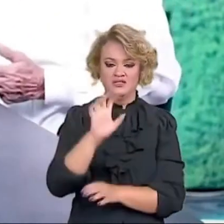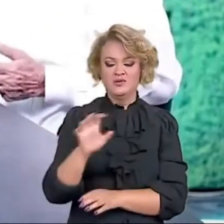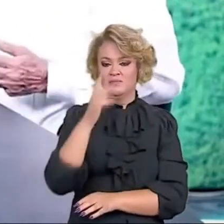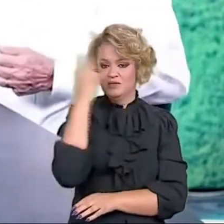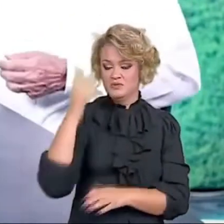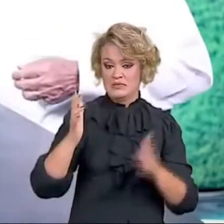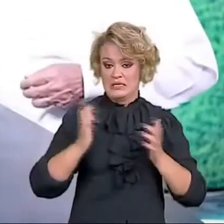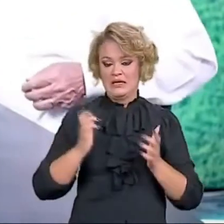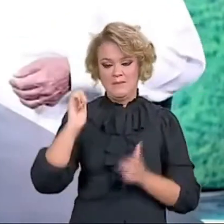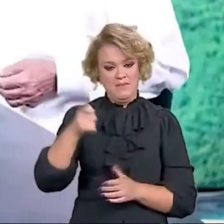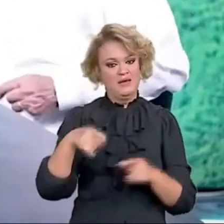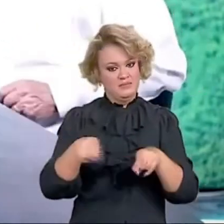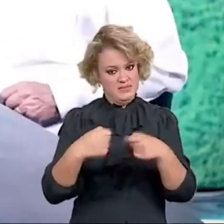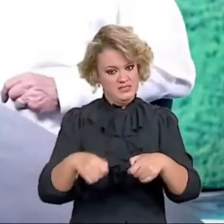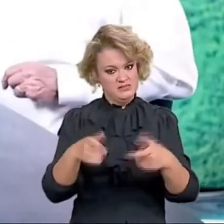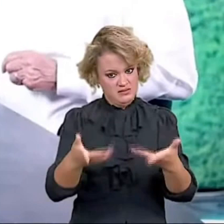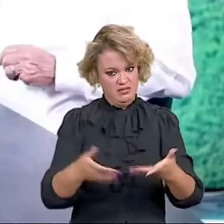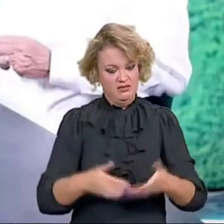acho que pode.